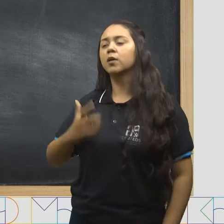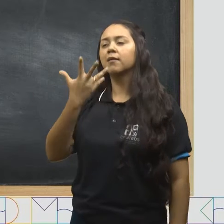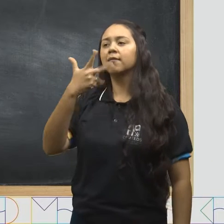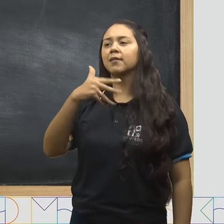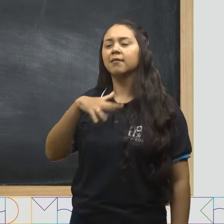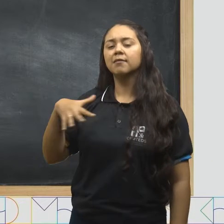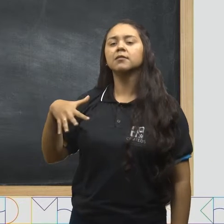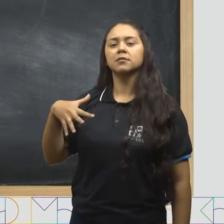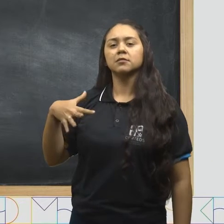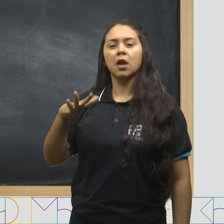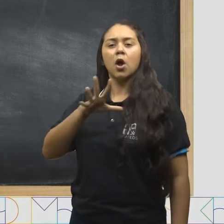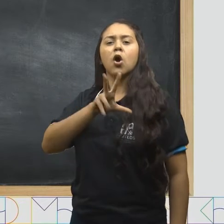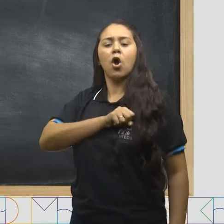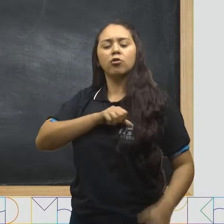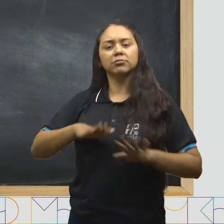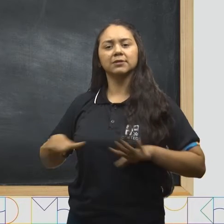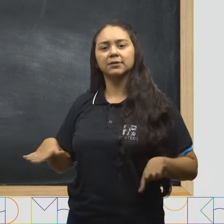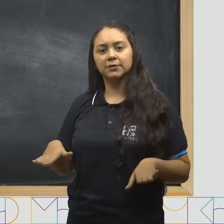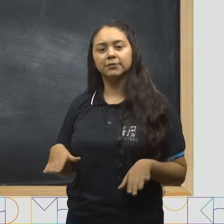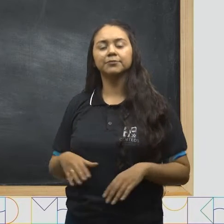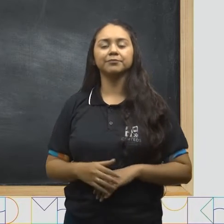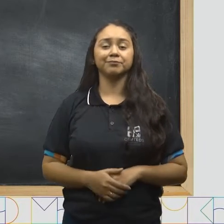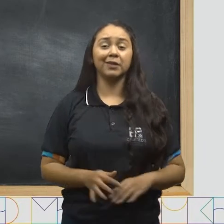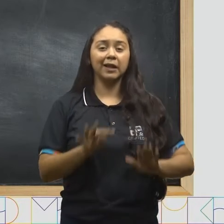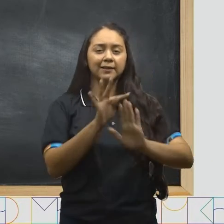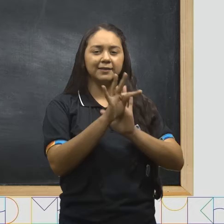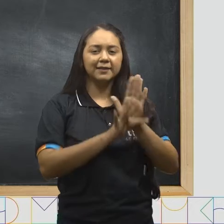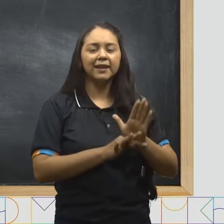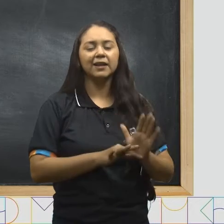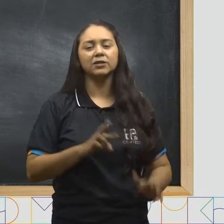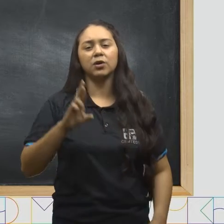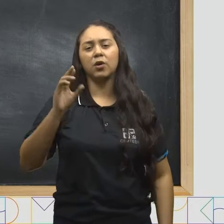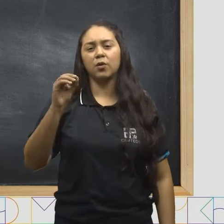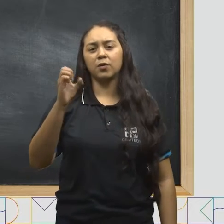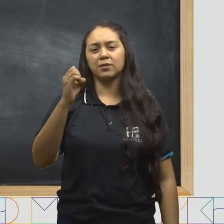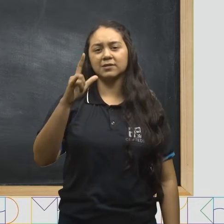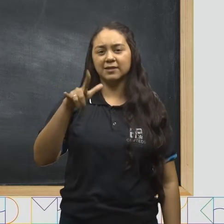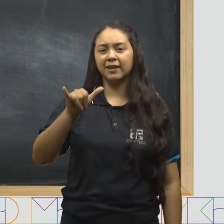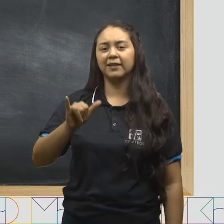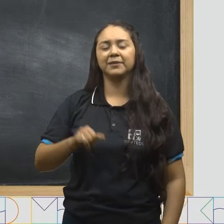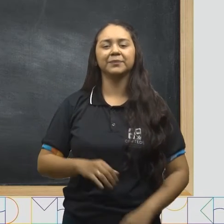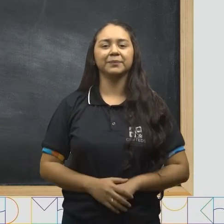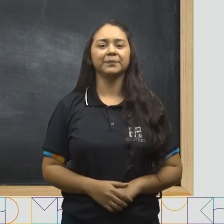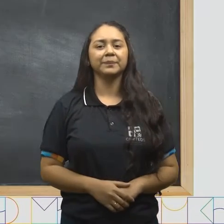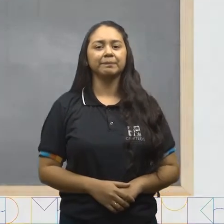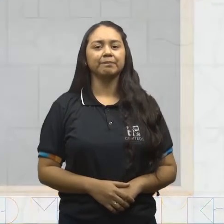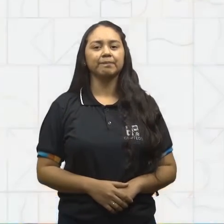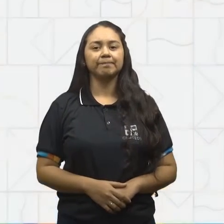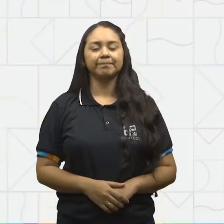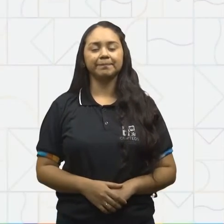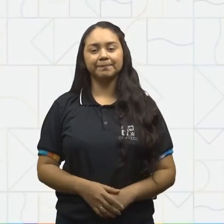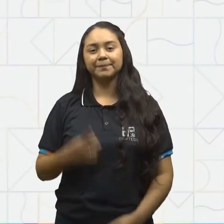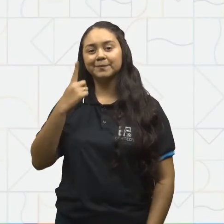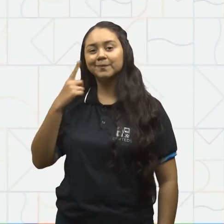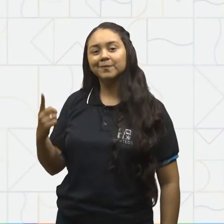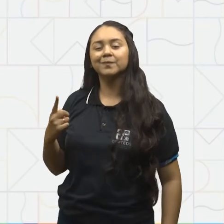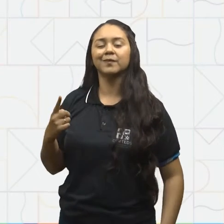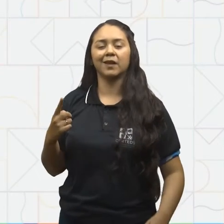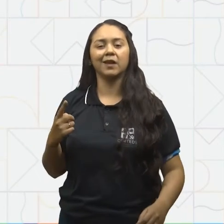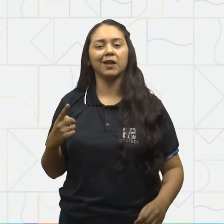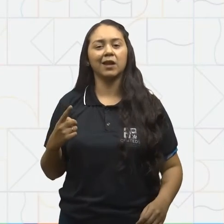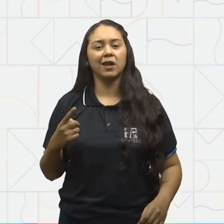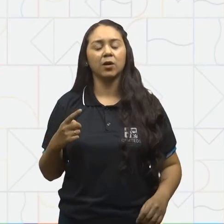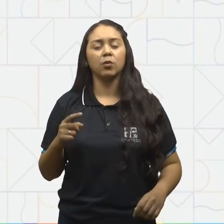sou criança e gosto de ser assim. Texto de Roseli Saião. Acabamos de ler